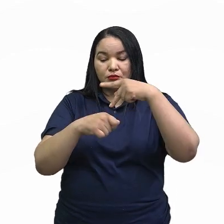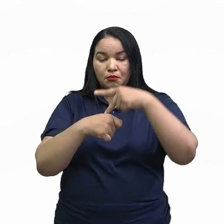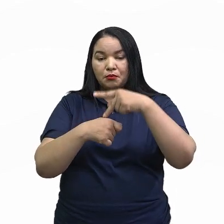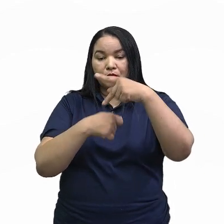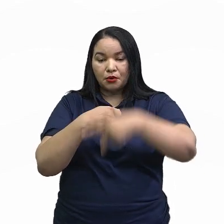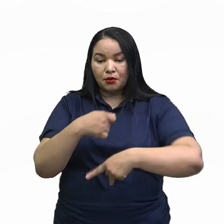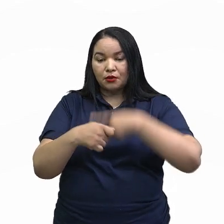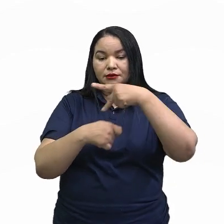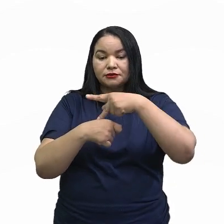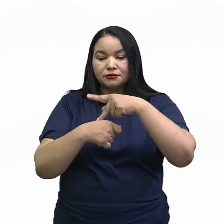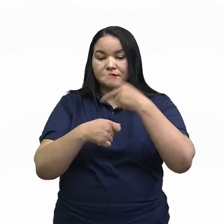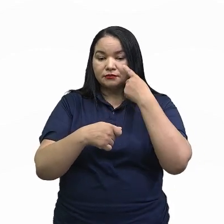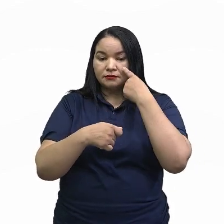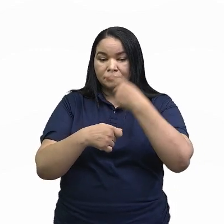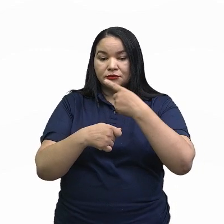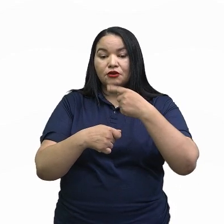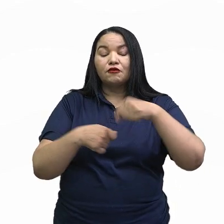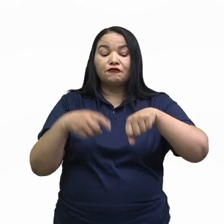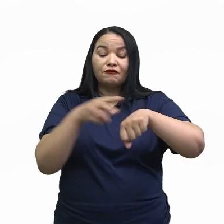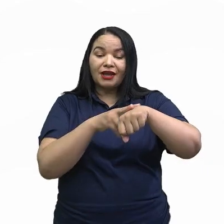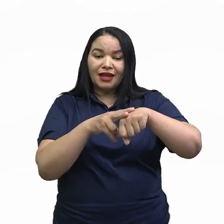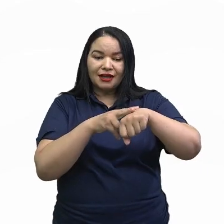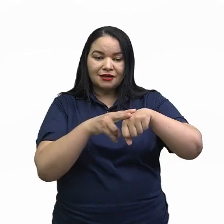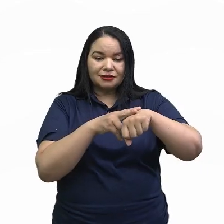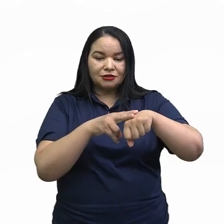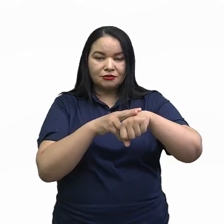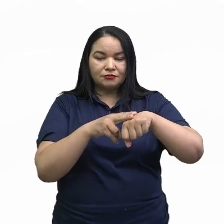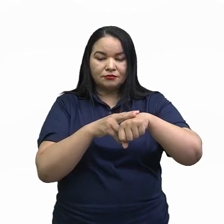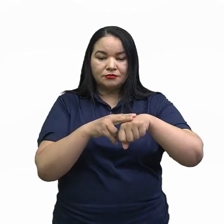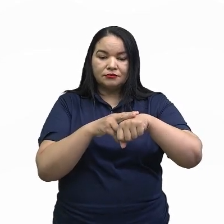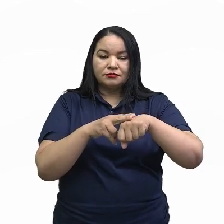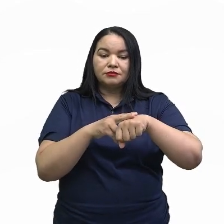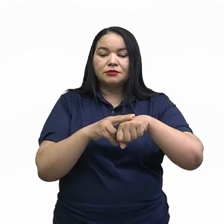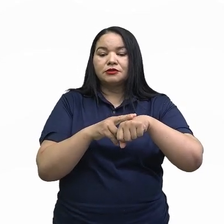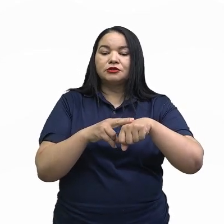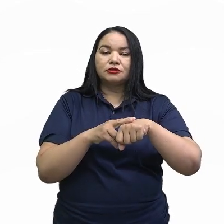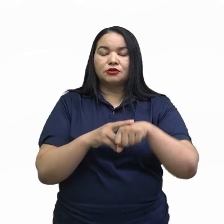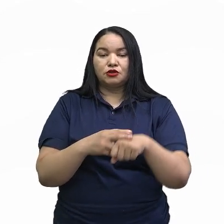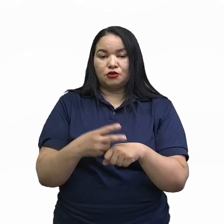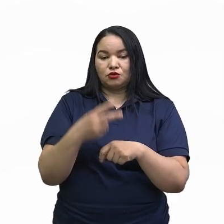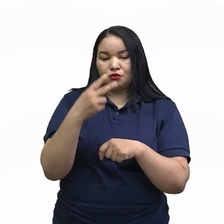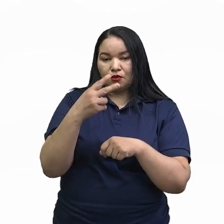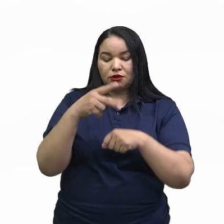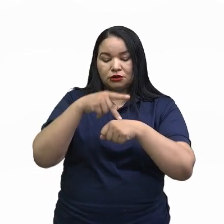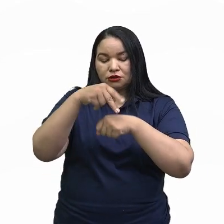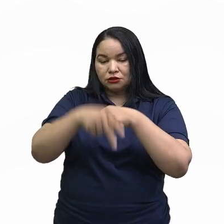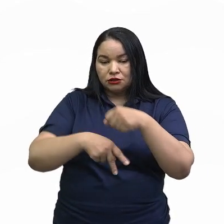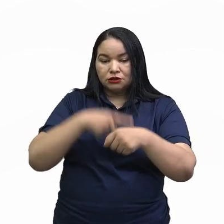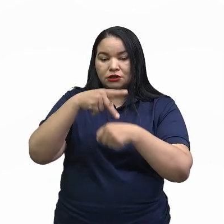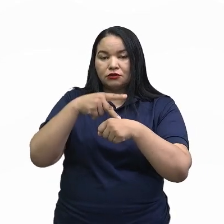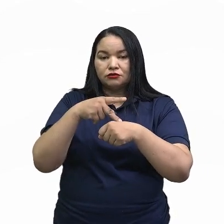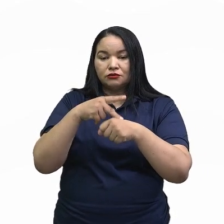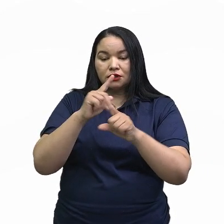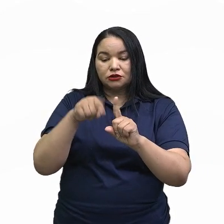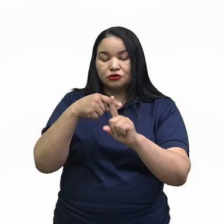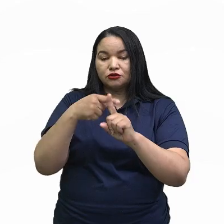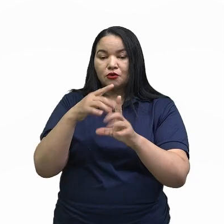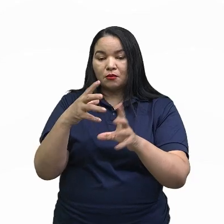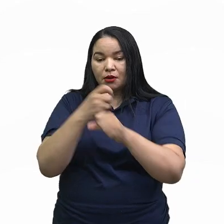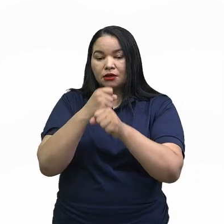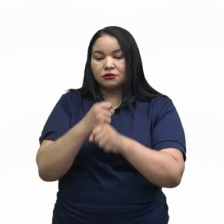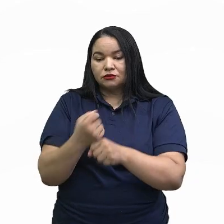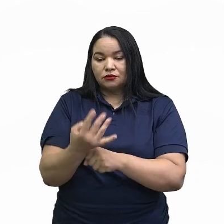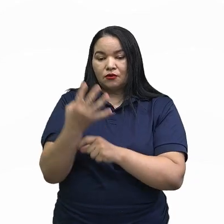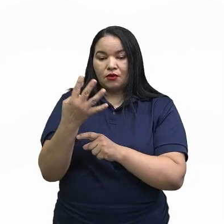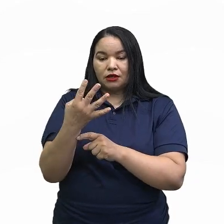Representados ali pelo verdinho e 2 nêutrons, e aí somando, né, a gente tem 4, tá? Por isso que fica esse